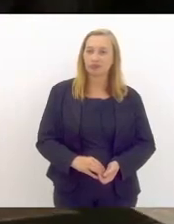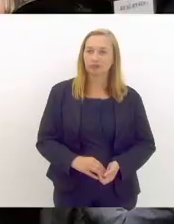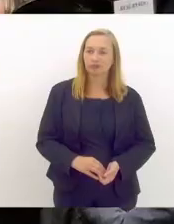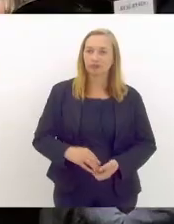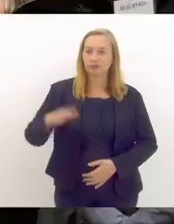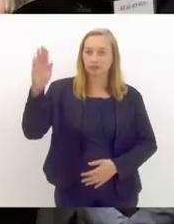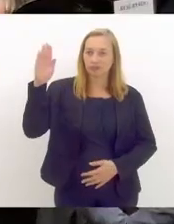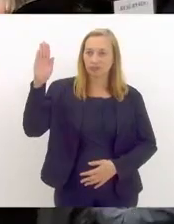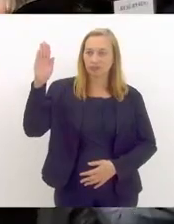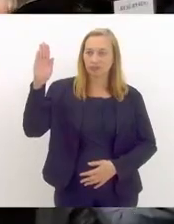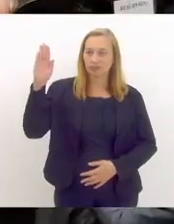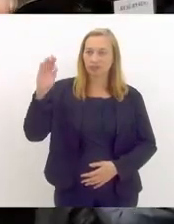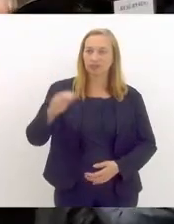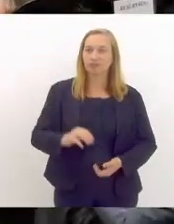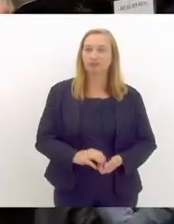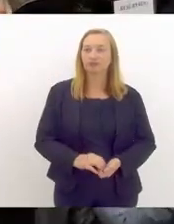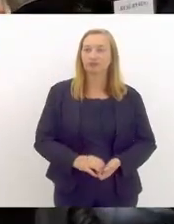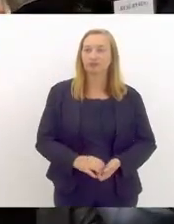Assim eu prometo.